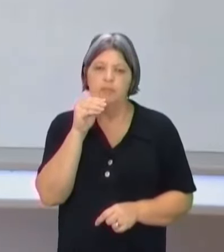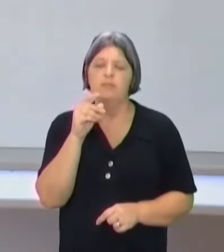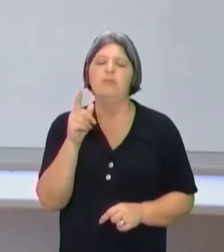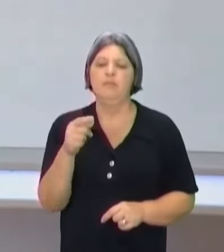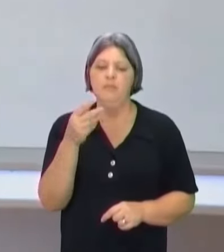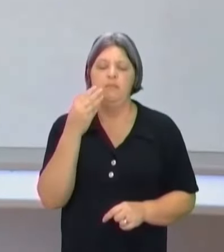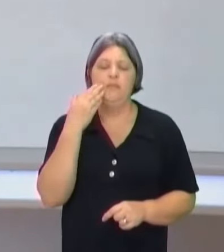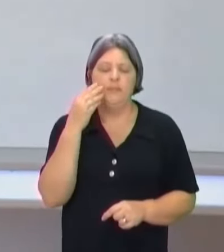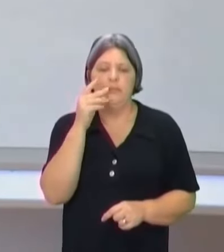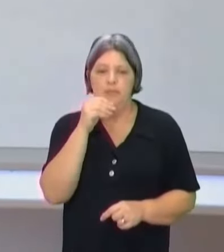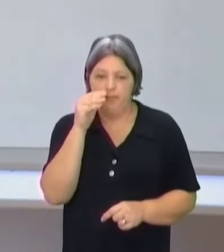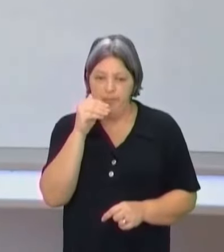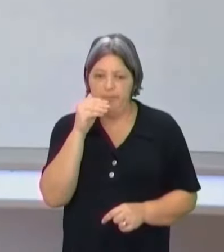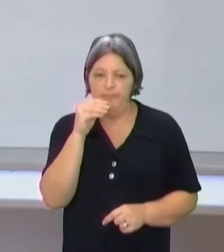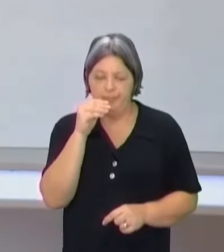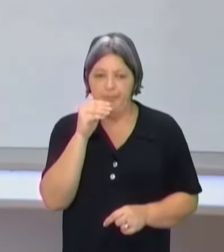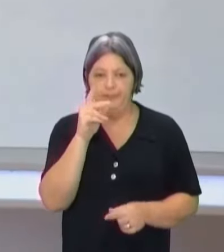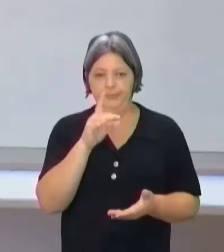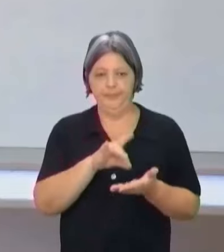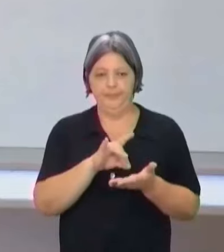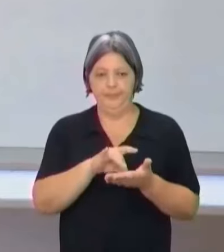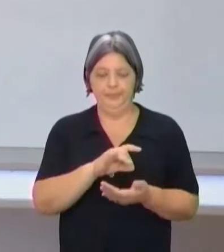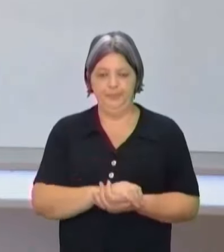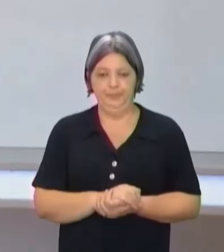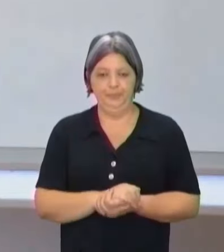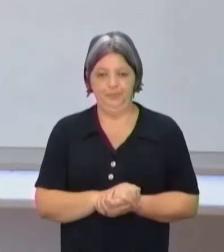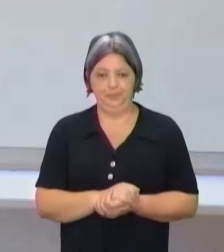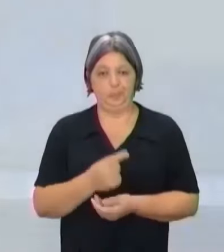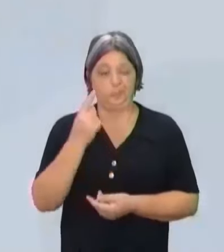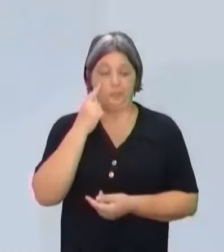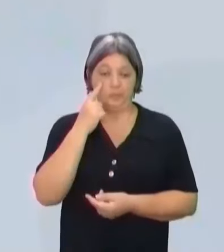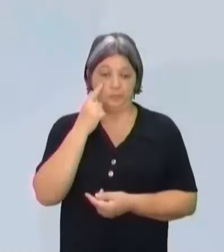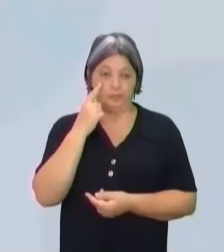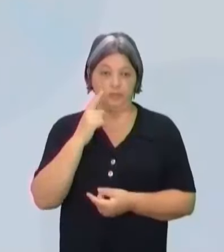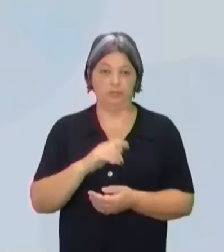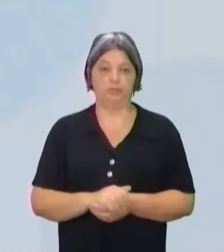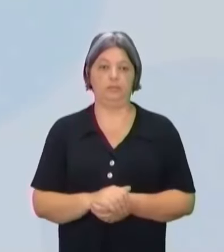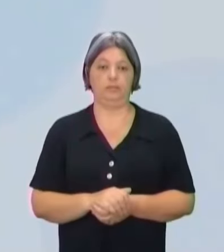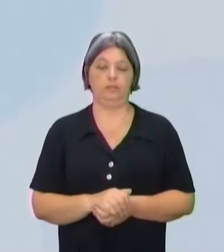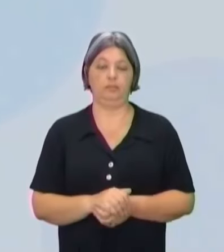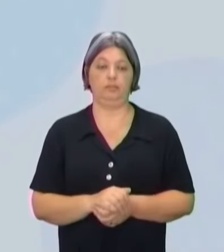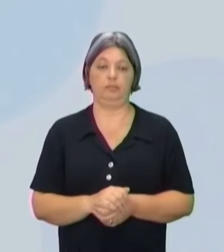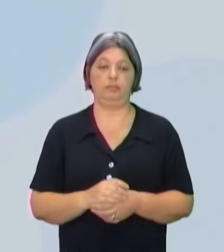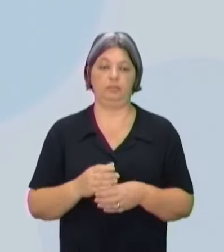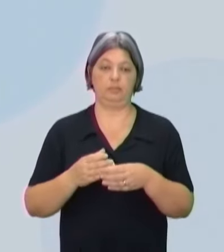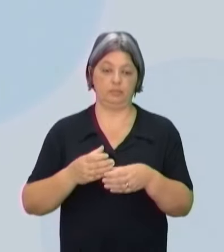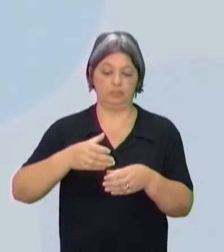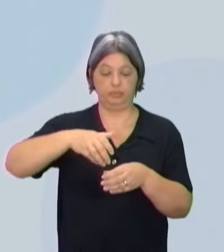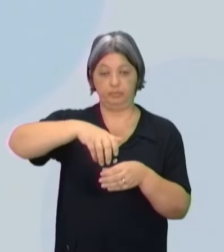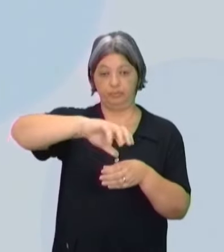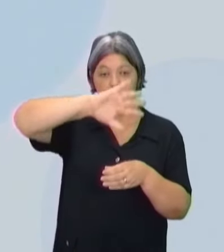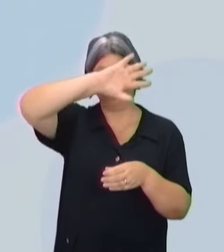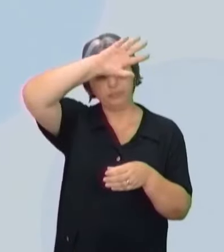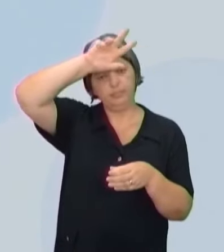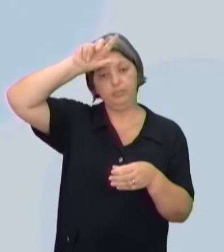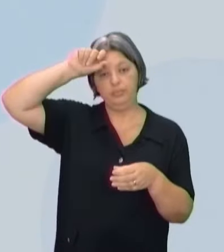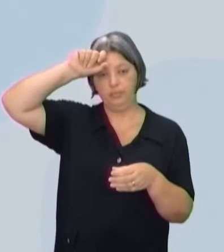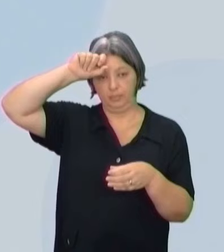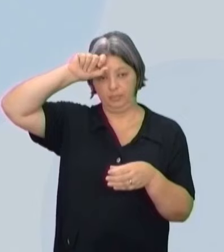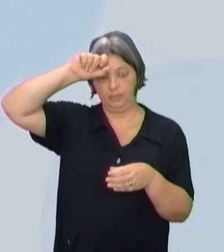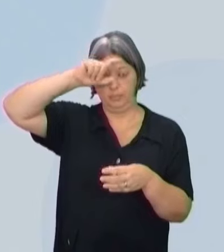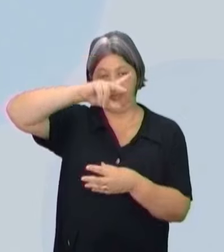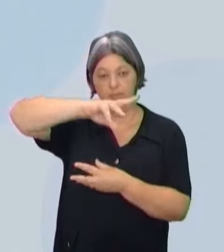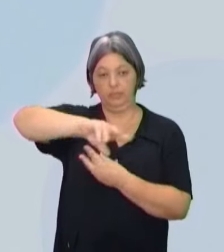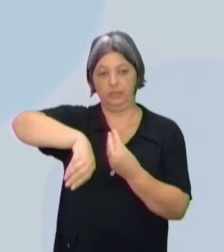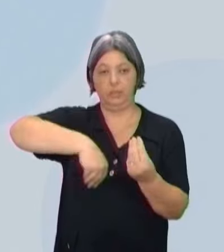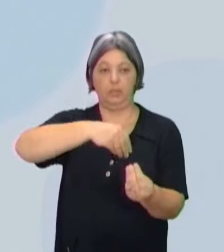eu consigo sentir ele. Então, aqui, em uma garrafa de refrigerante, a decomposição e